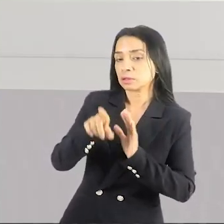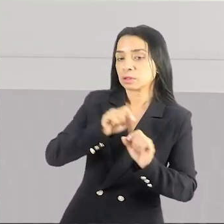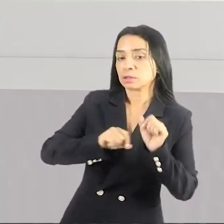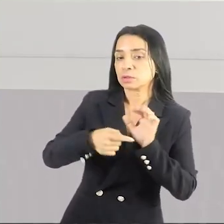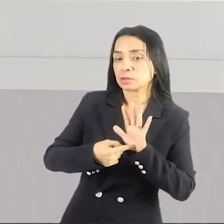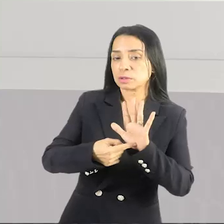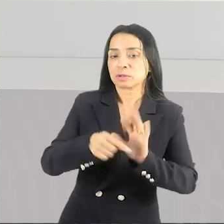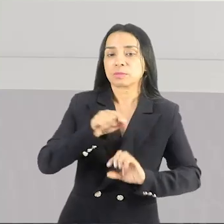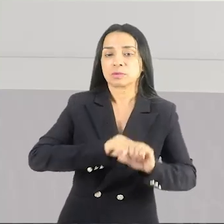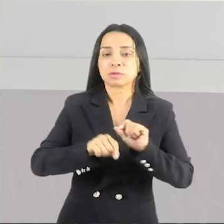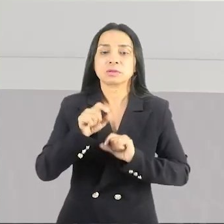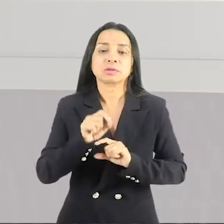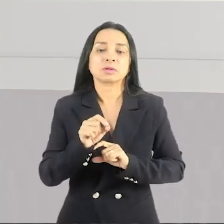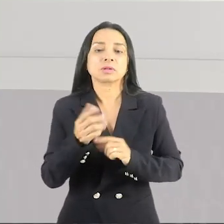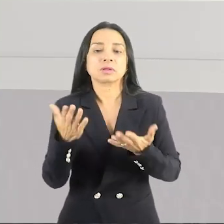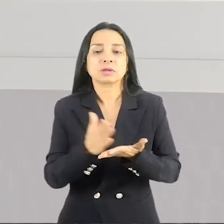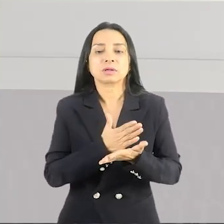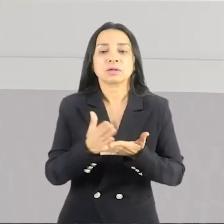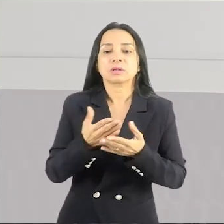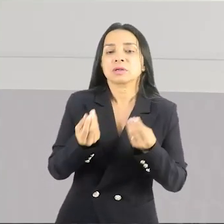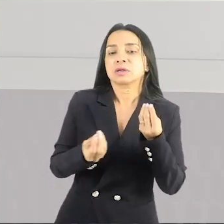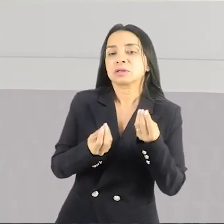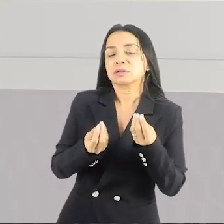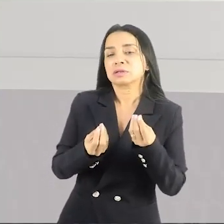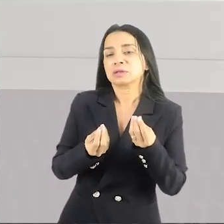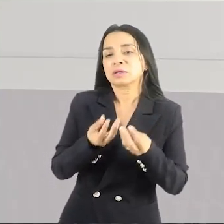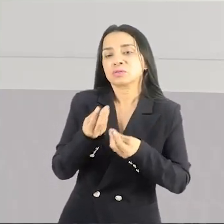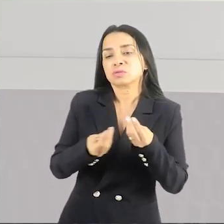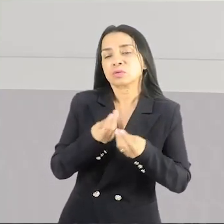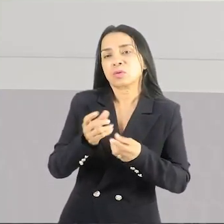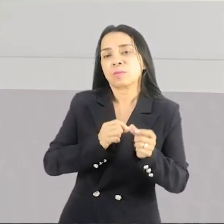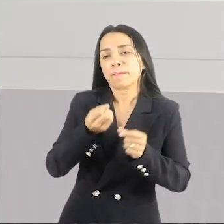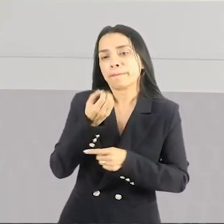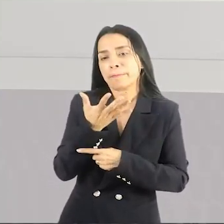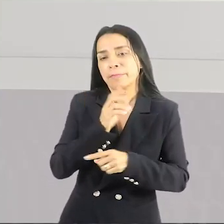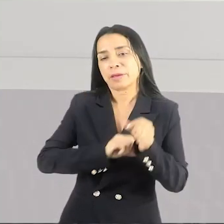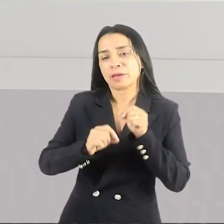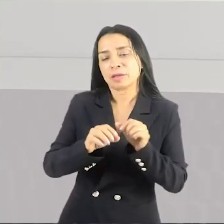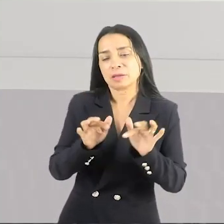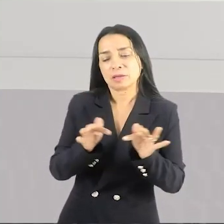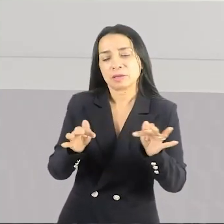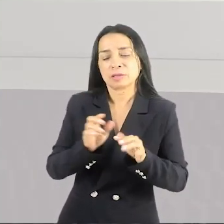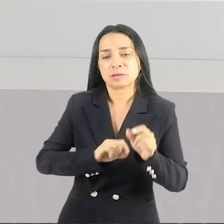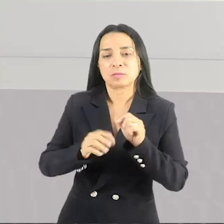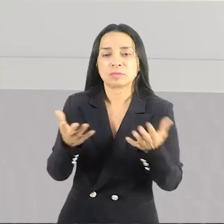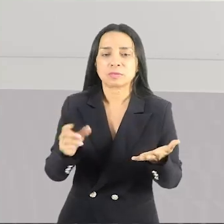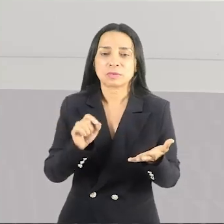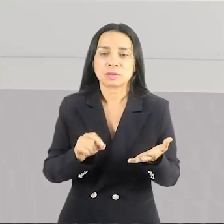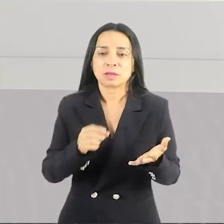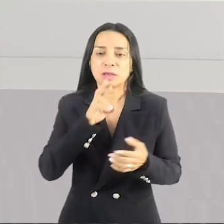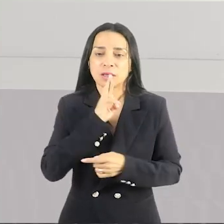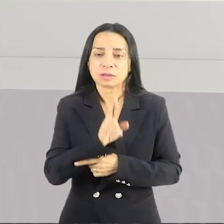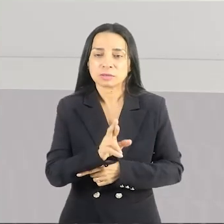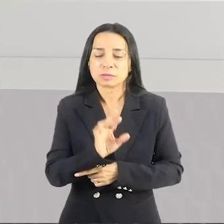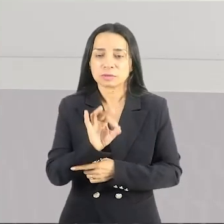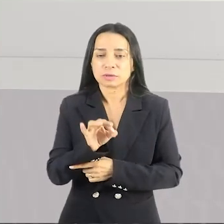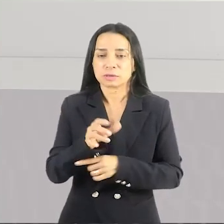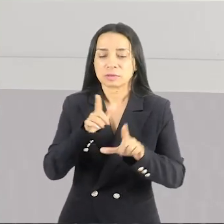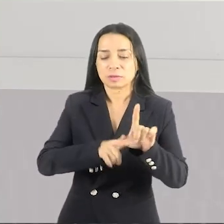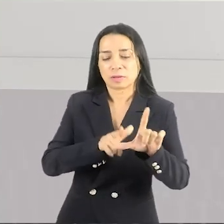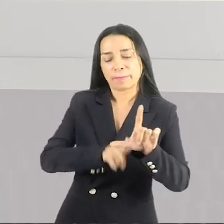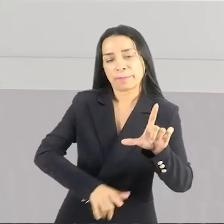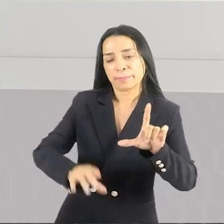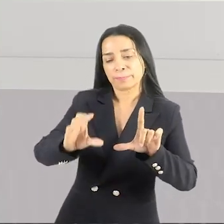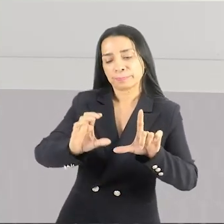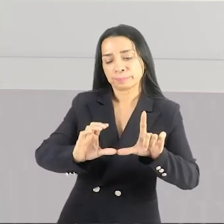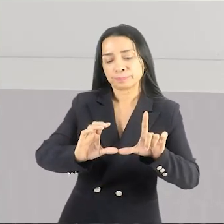né, às vezes de forma bem sutil. Beleza? Então, resposta correta aqui da nossa questão,